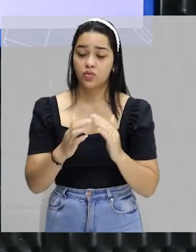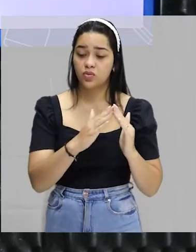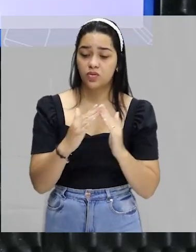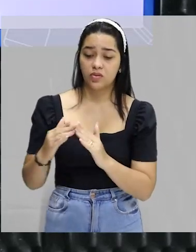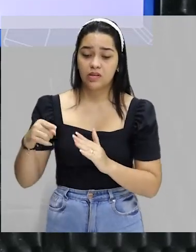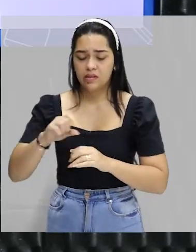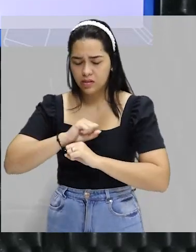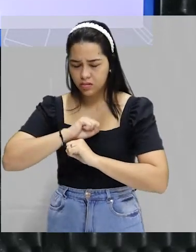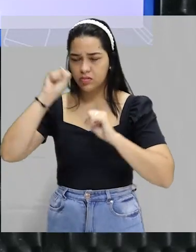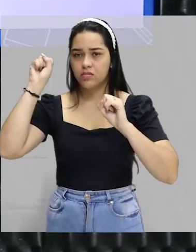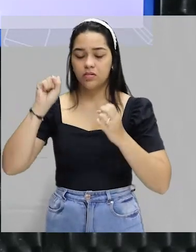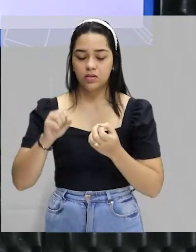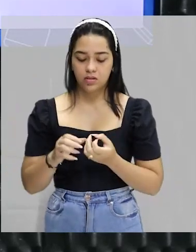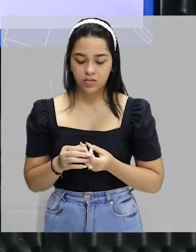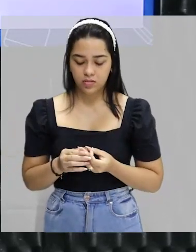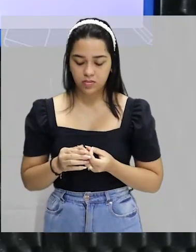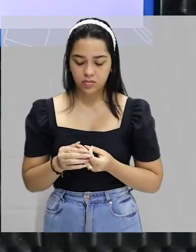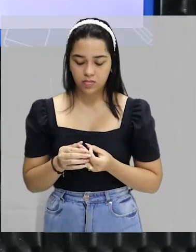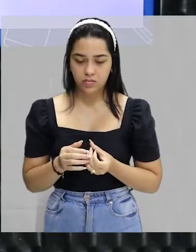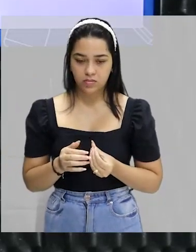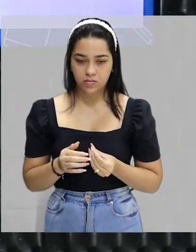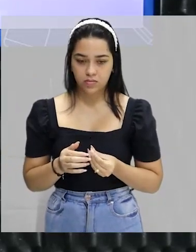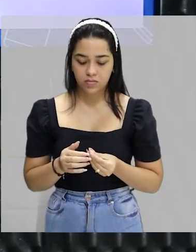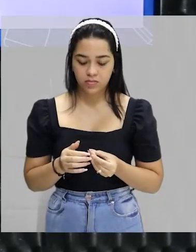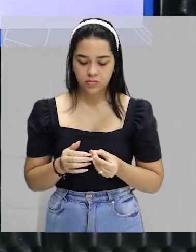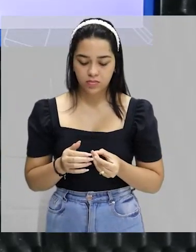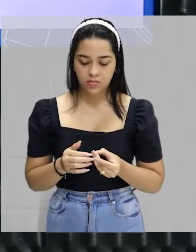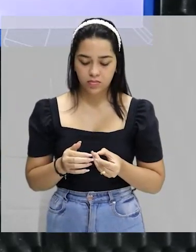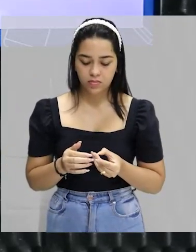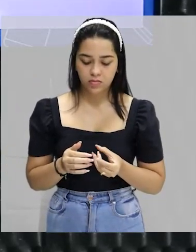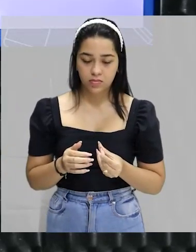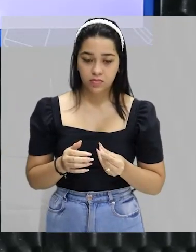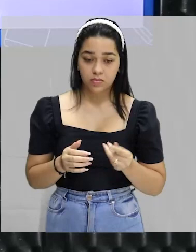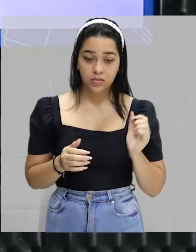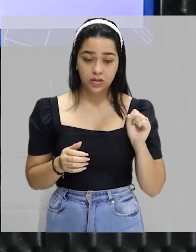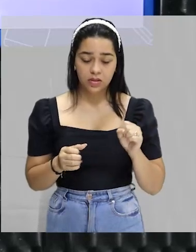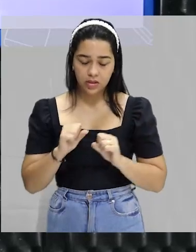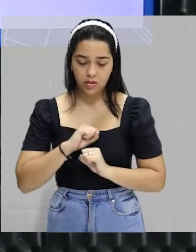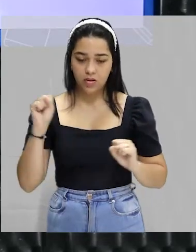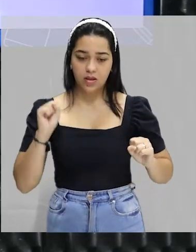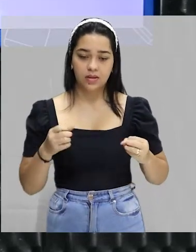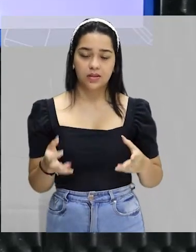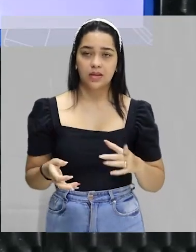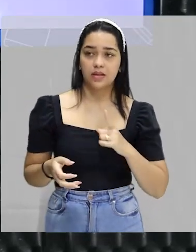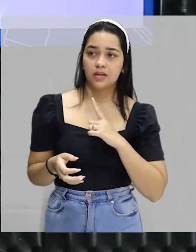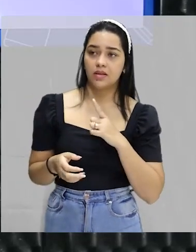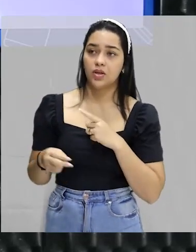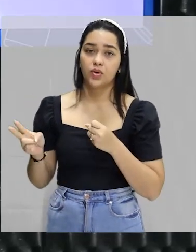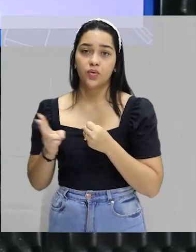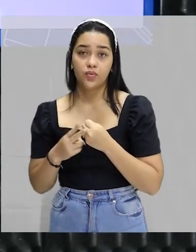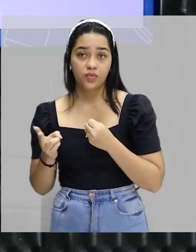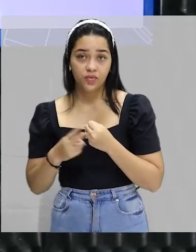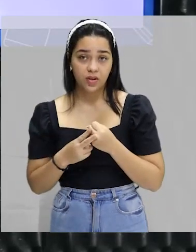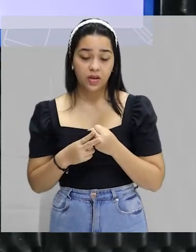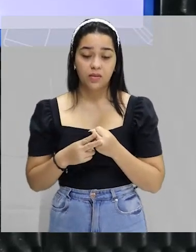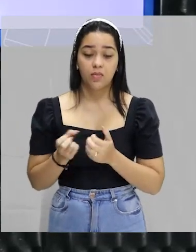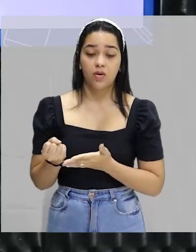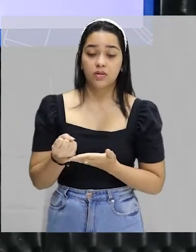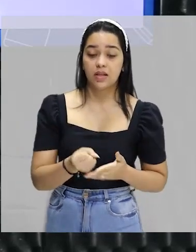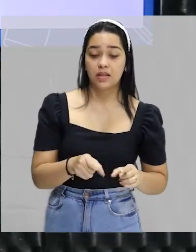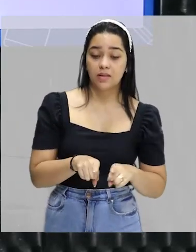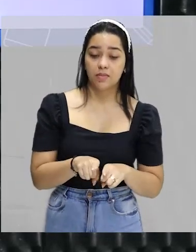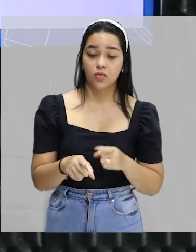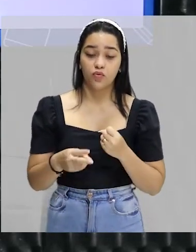foram acordados, né? Então, foram acordados, eu tenho aqui o verbo auxiliar e o